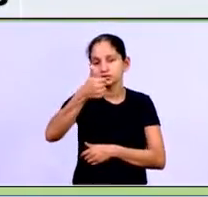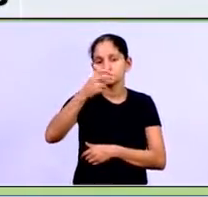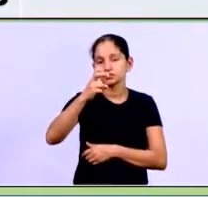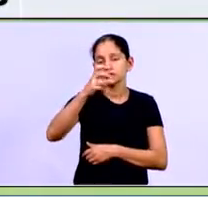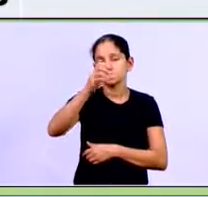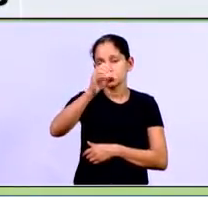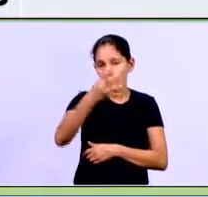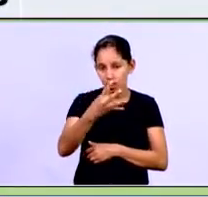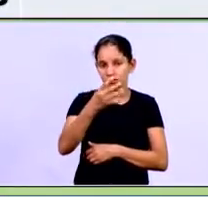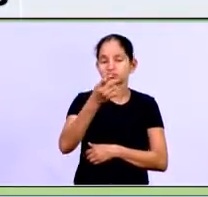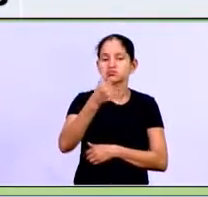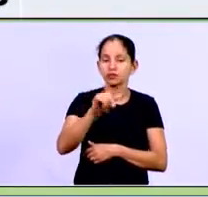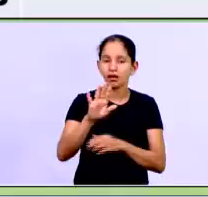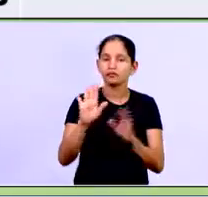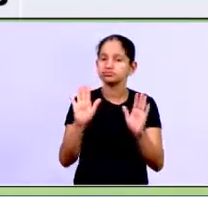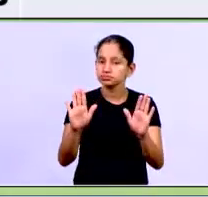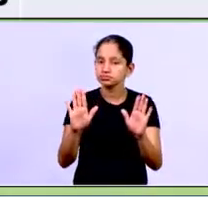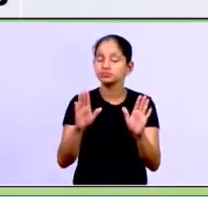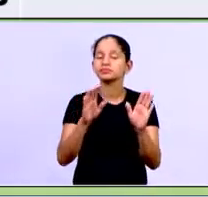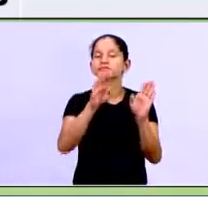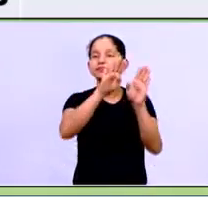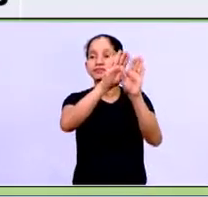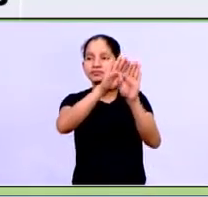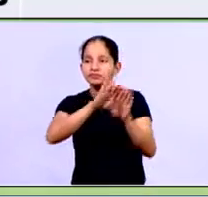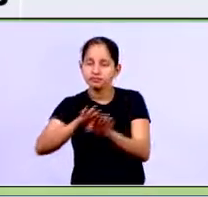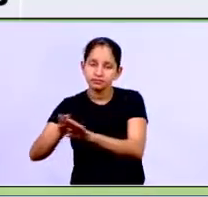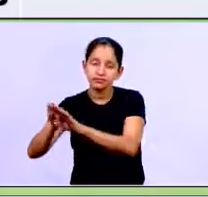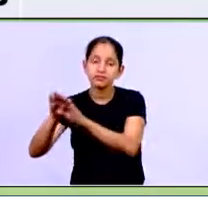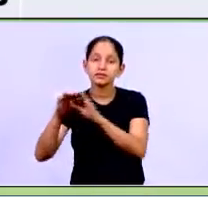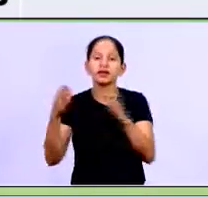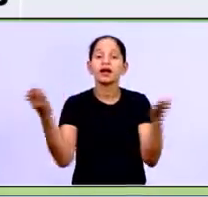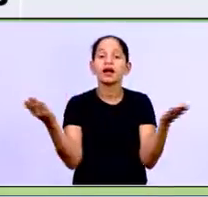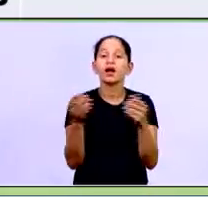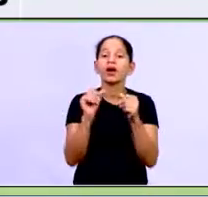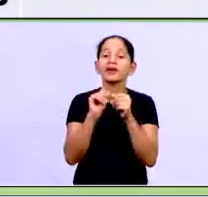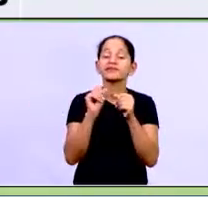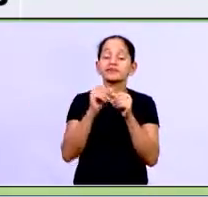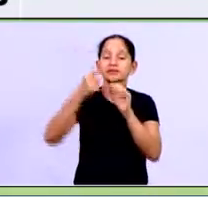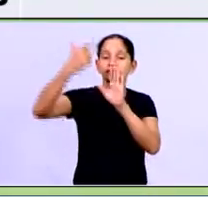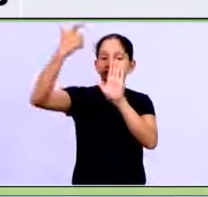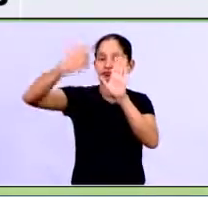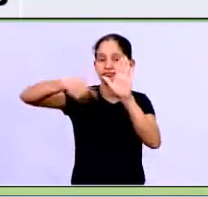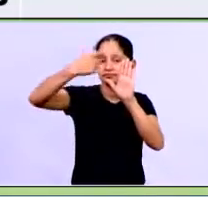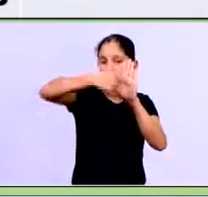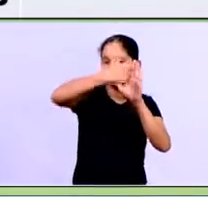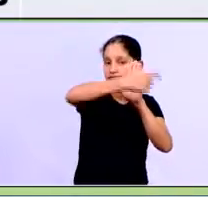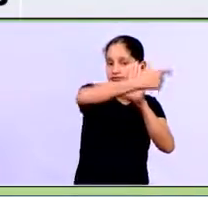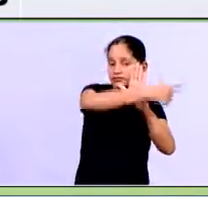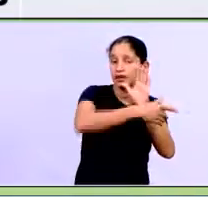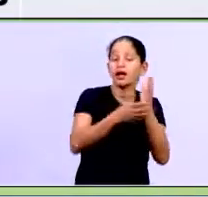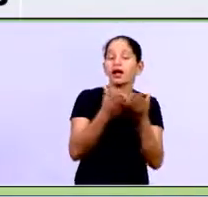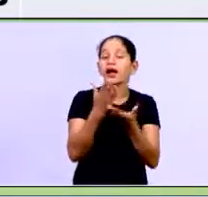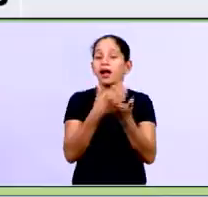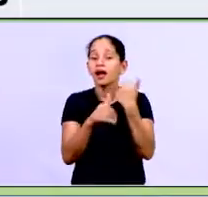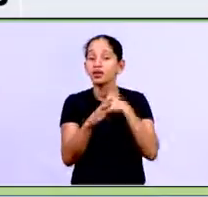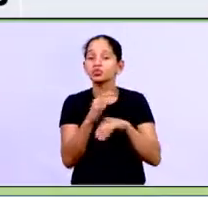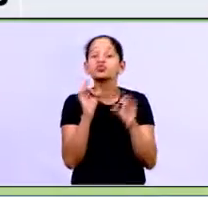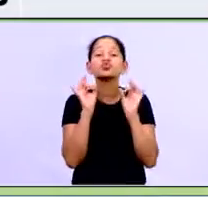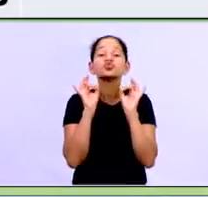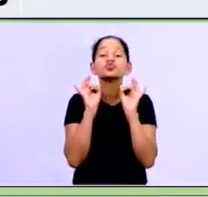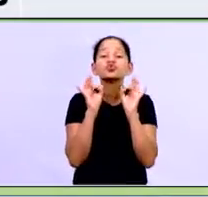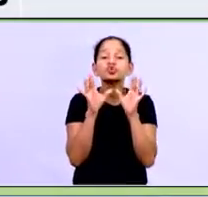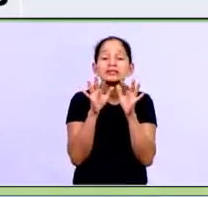3.154,71, ok? Vamos lá preencher a nossa planilha de amortização. Primeira coluna que eu preencho, então, é a do